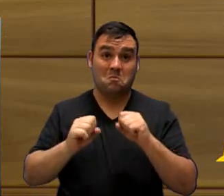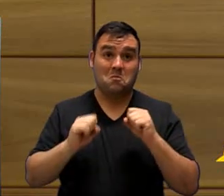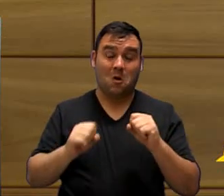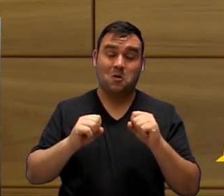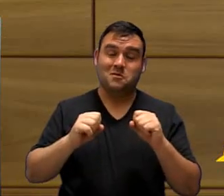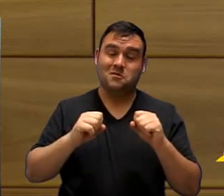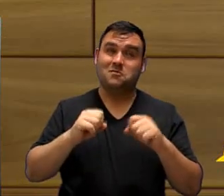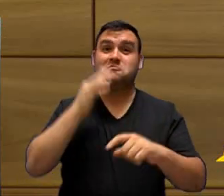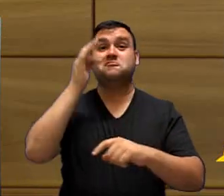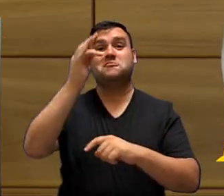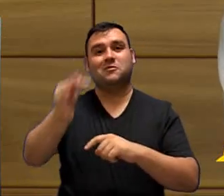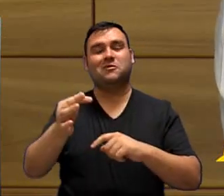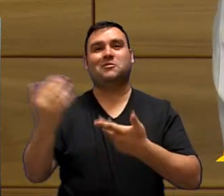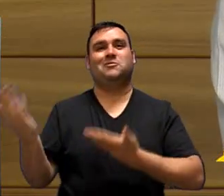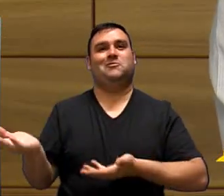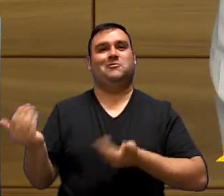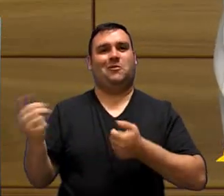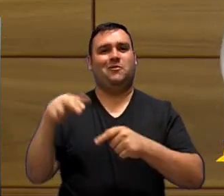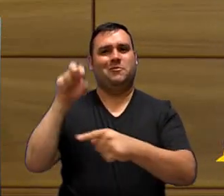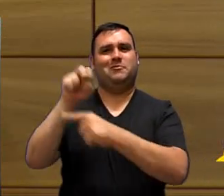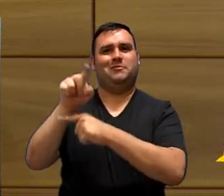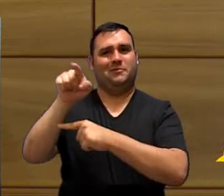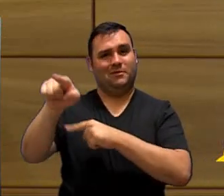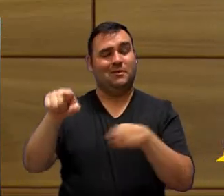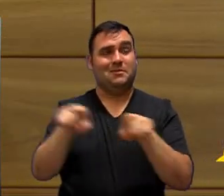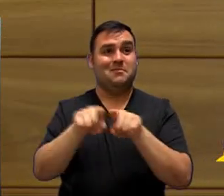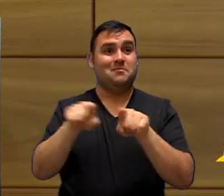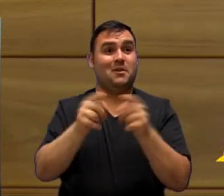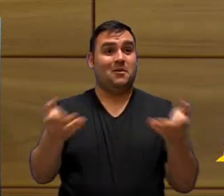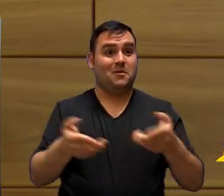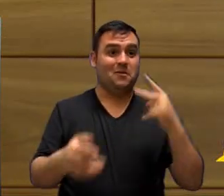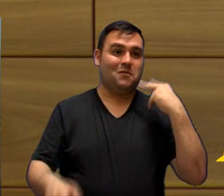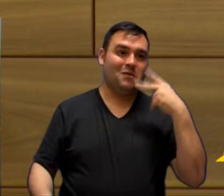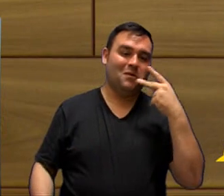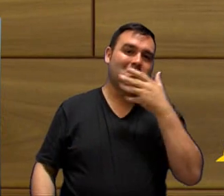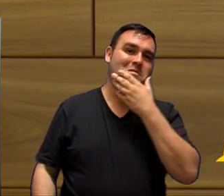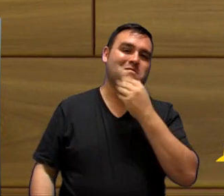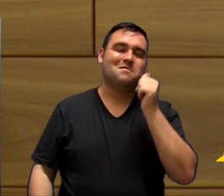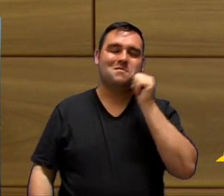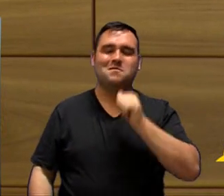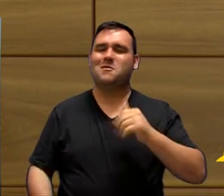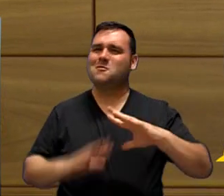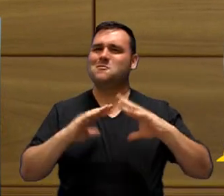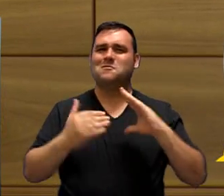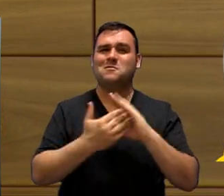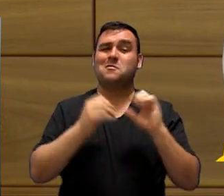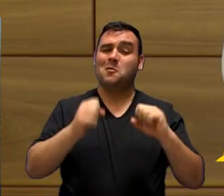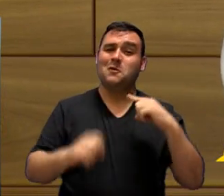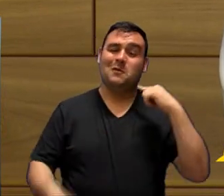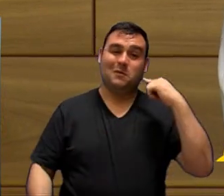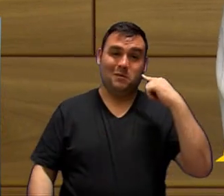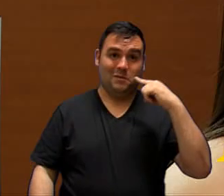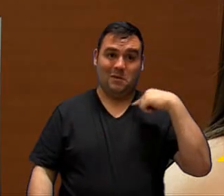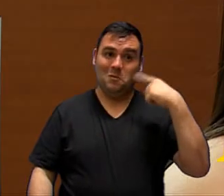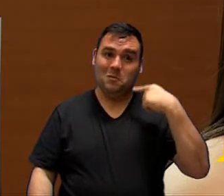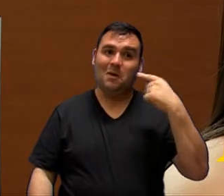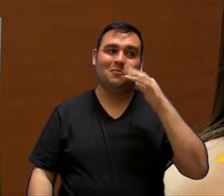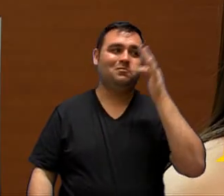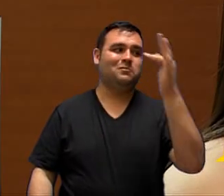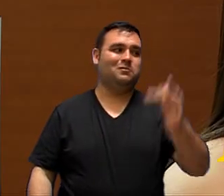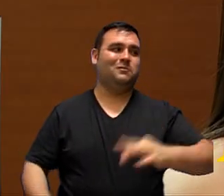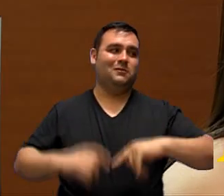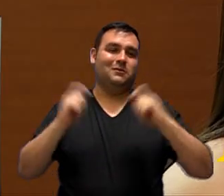uma carreira no Parlamento Jovem e agora são vereadores e vereadoras e podem ser também deputados e deputadas ali na frente,